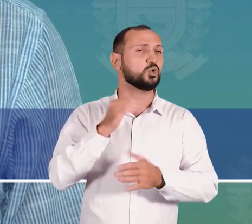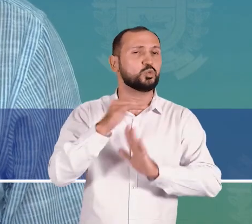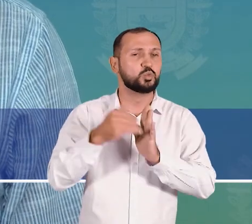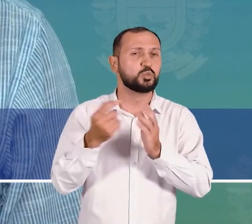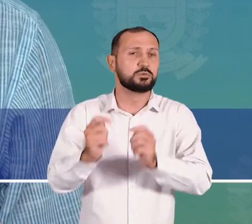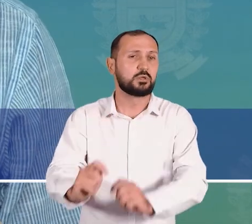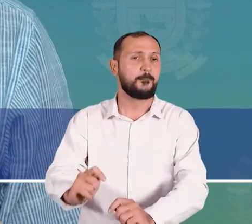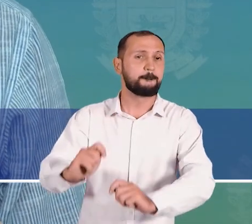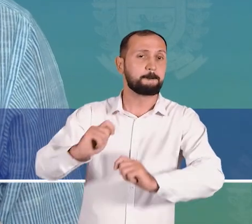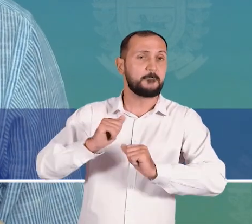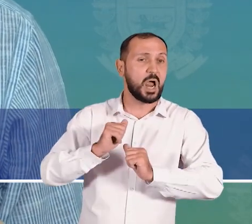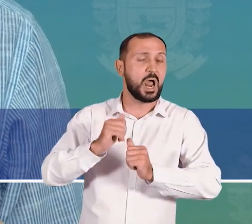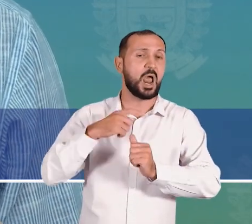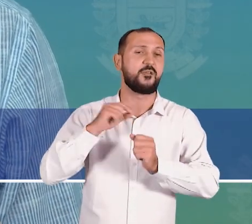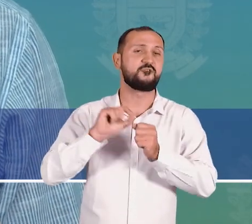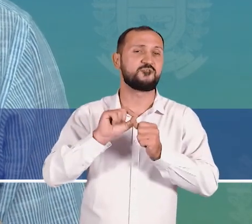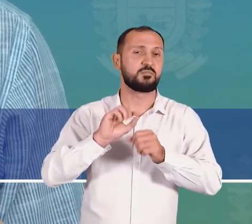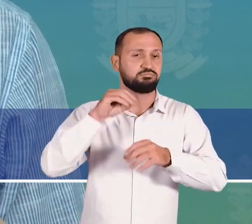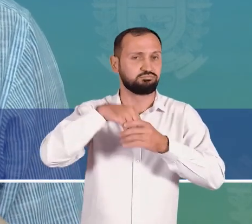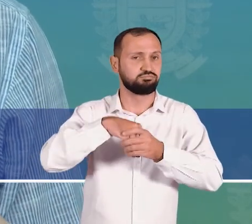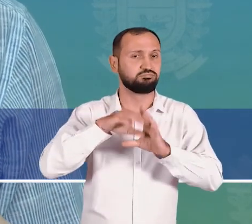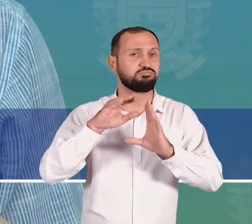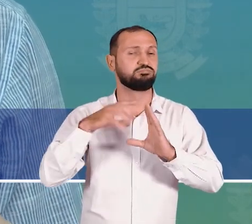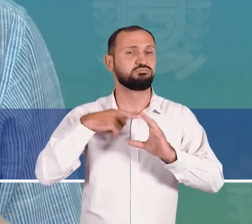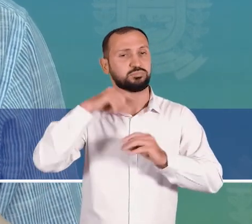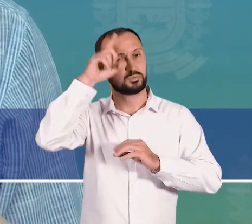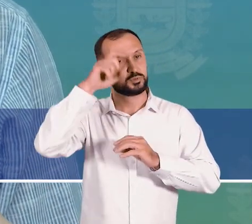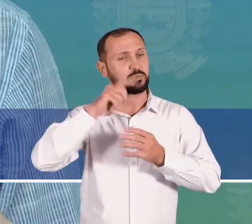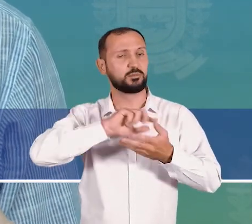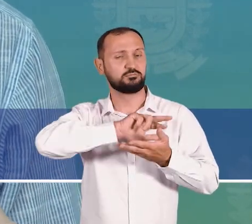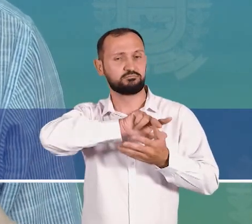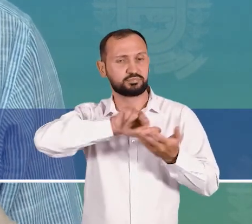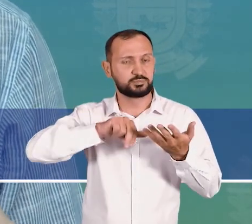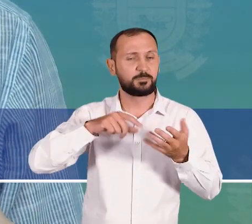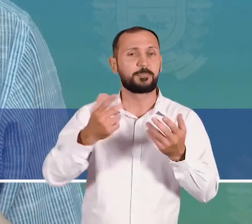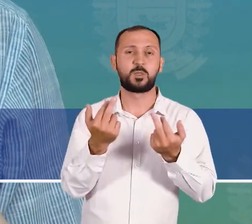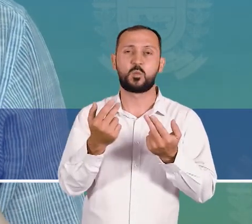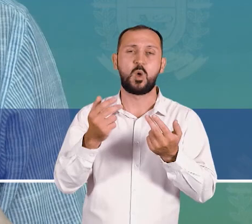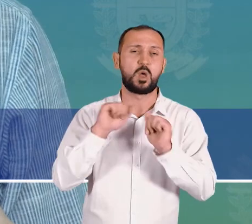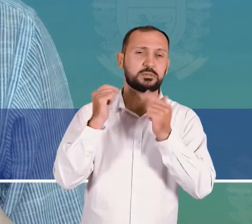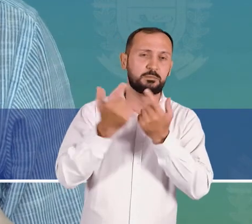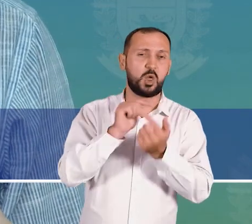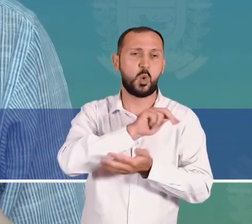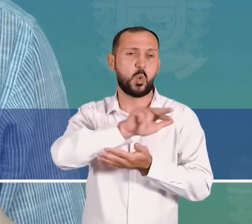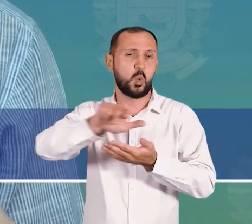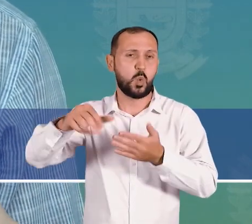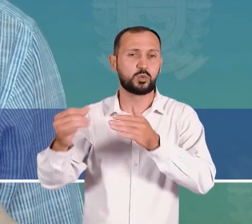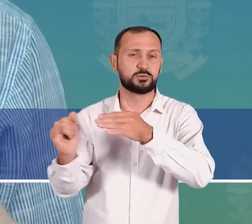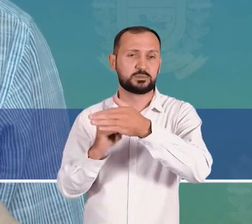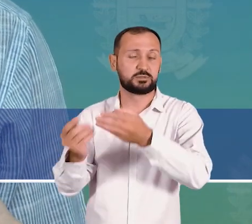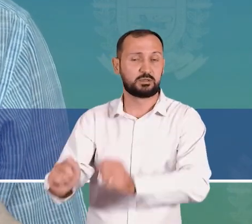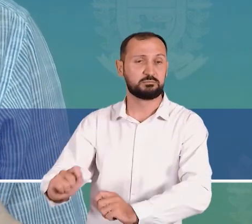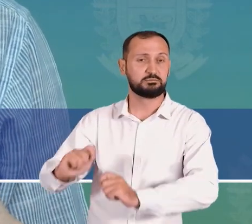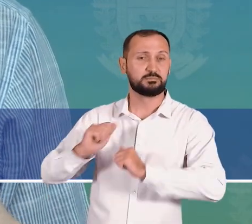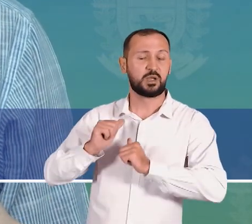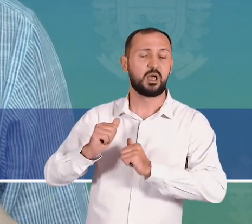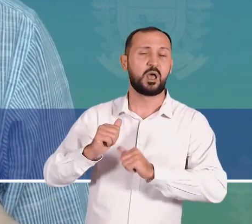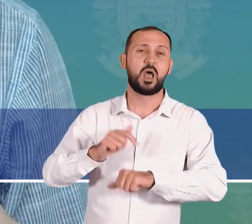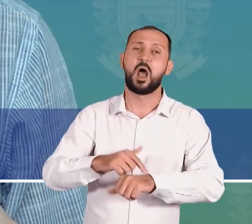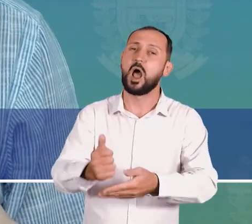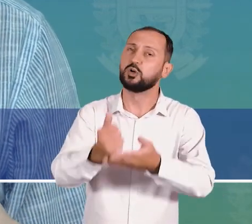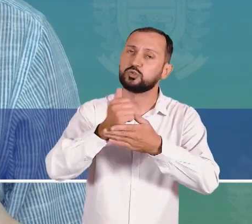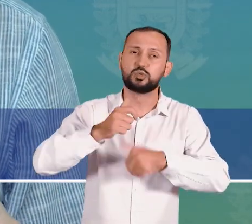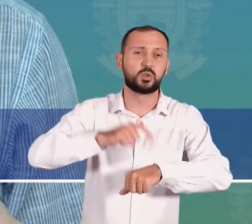grande. Então toda doação que é feita ao hospital por essas entidades, assim como a Assembleia, entre outras entidades que